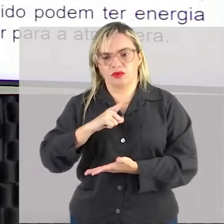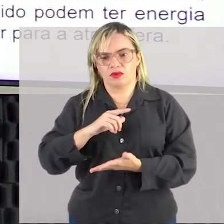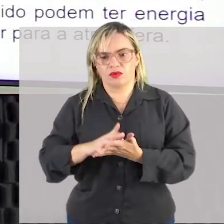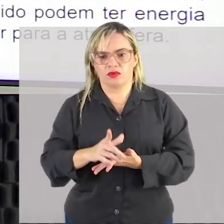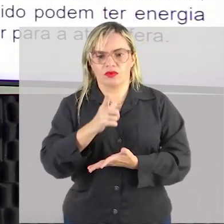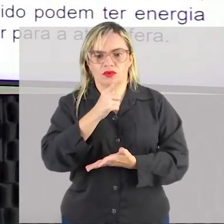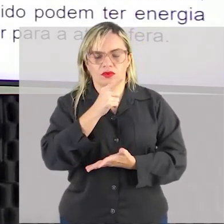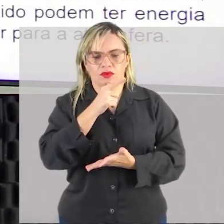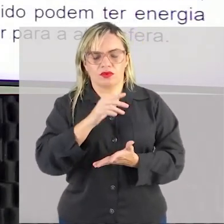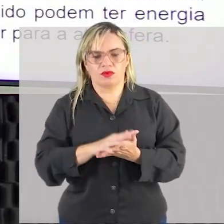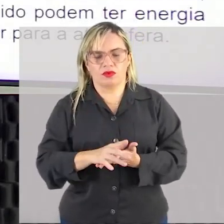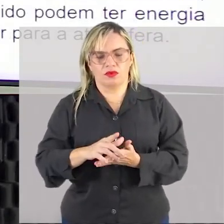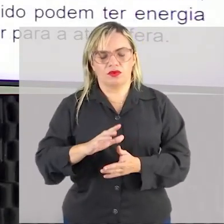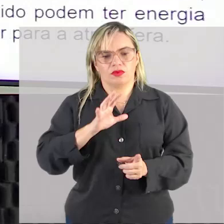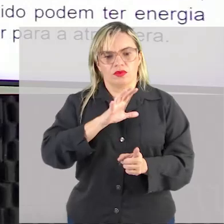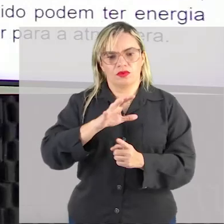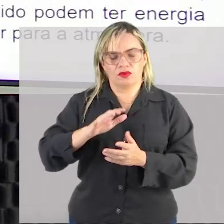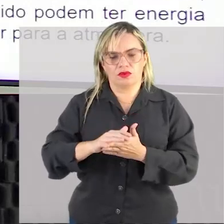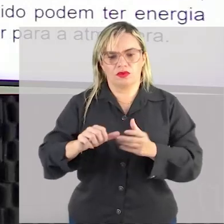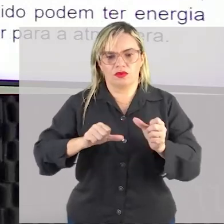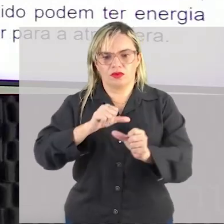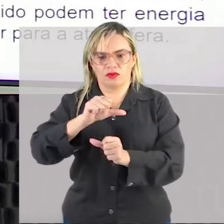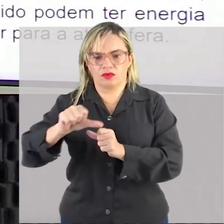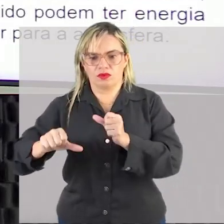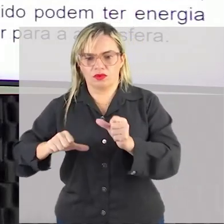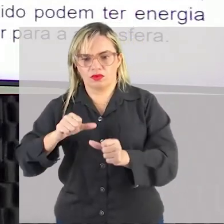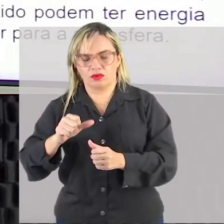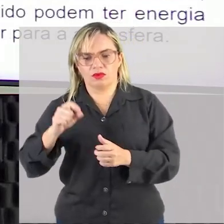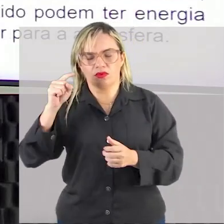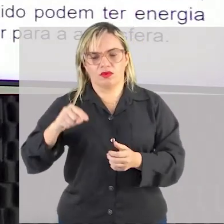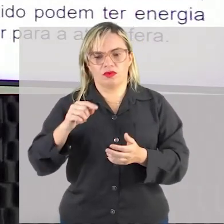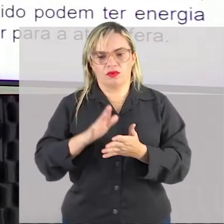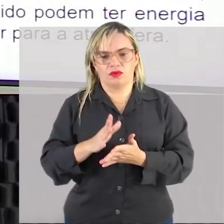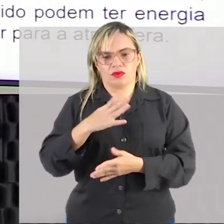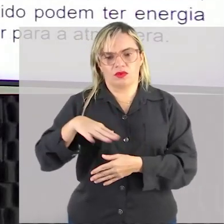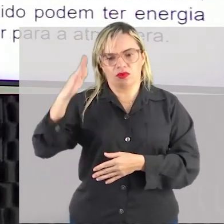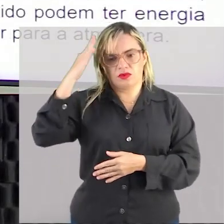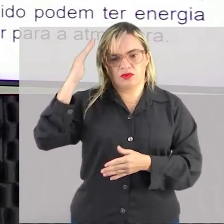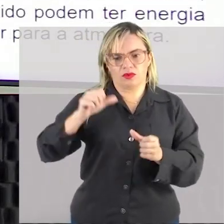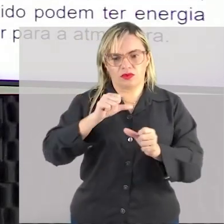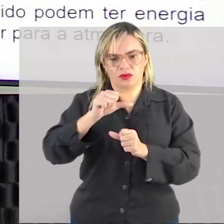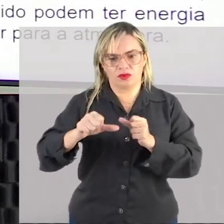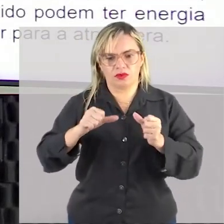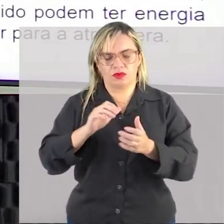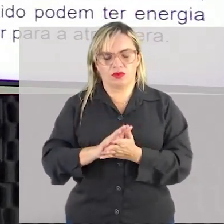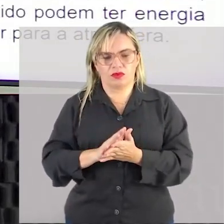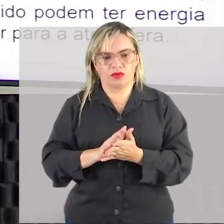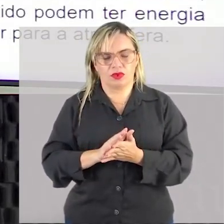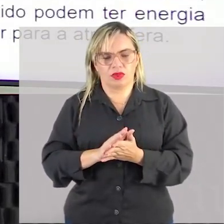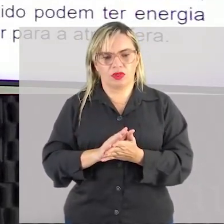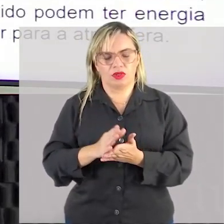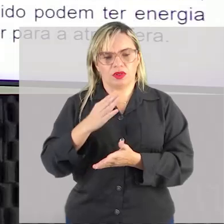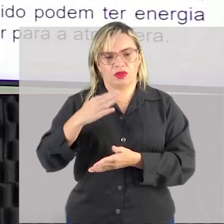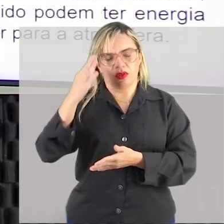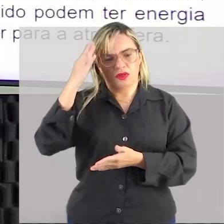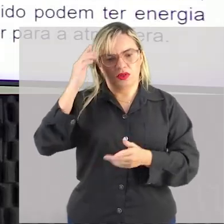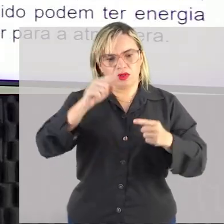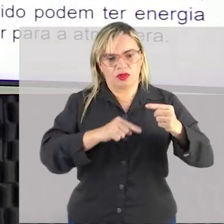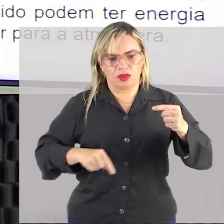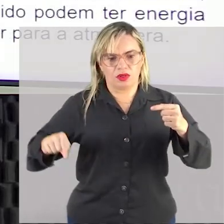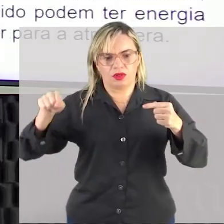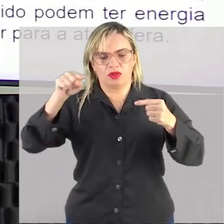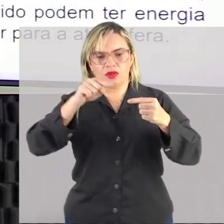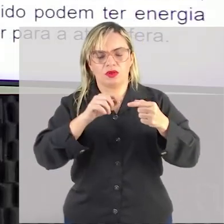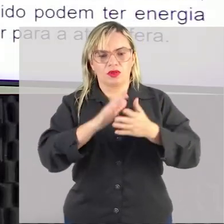permitem que a água sofra mudanças de fase e a compreensão dessas transformações é fundamental para se entender o